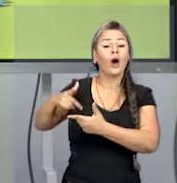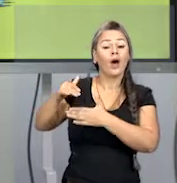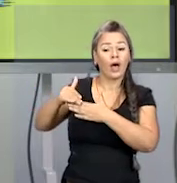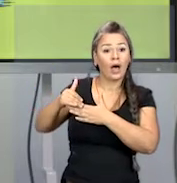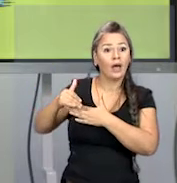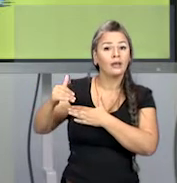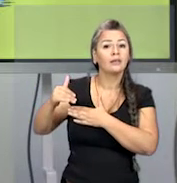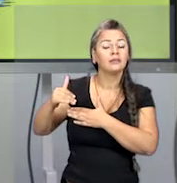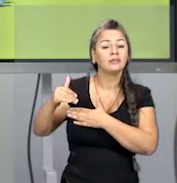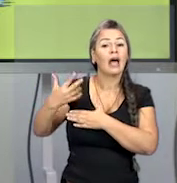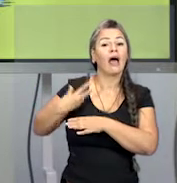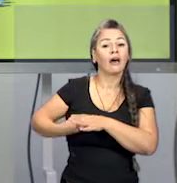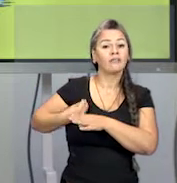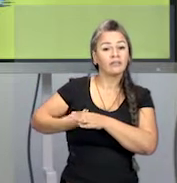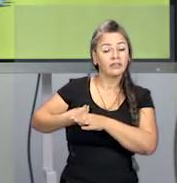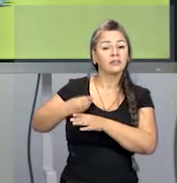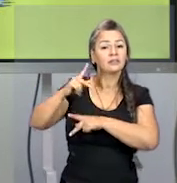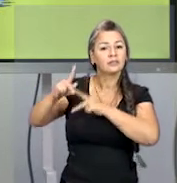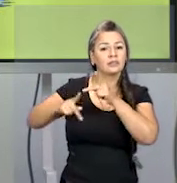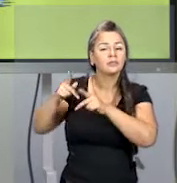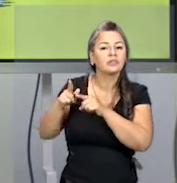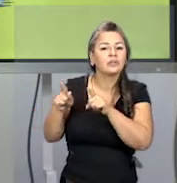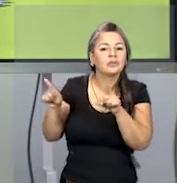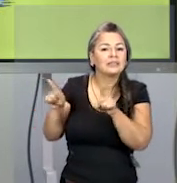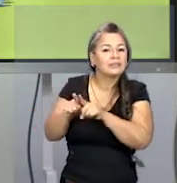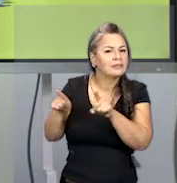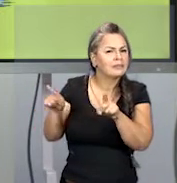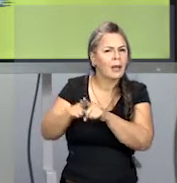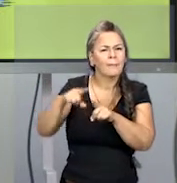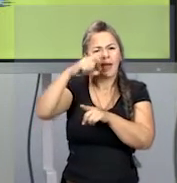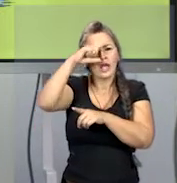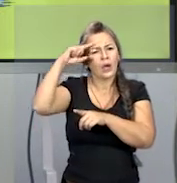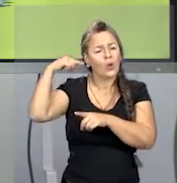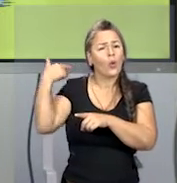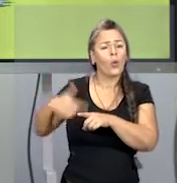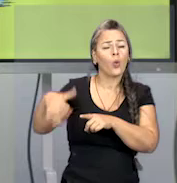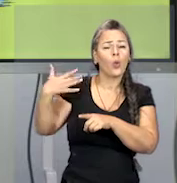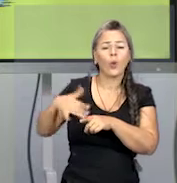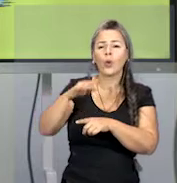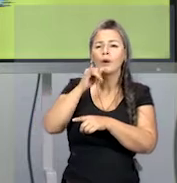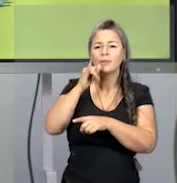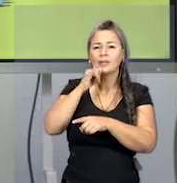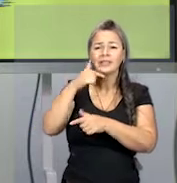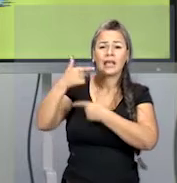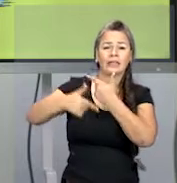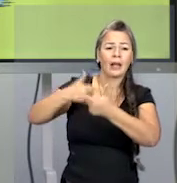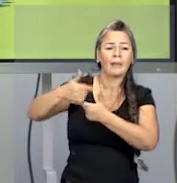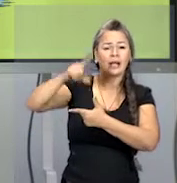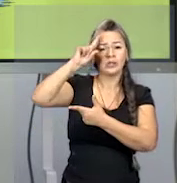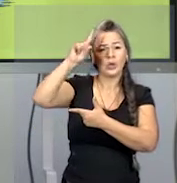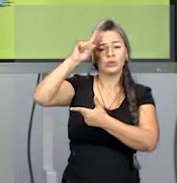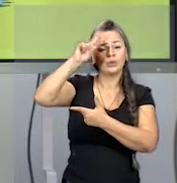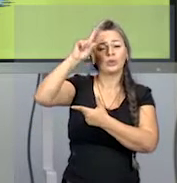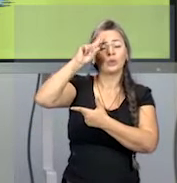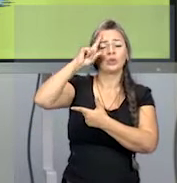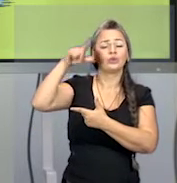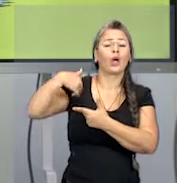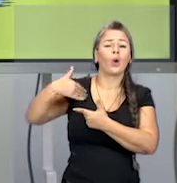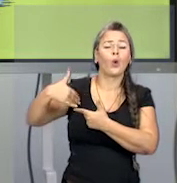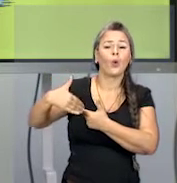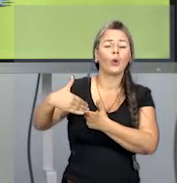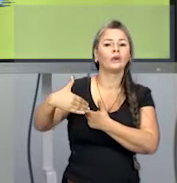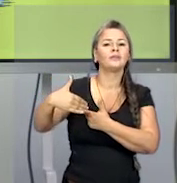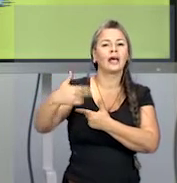que traz consequências psíquicas. Por exemplo, por meio de uma rotina acelerada, onde